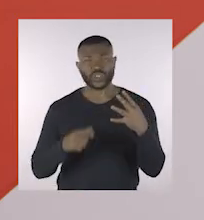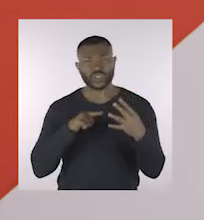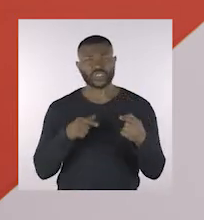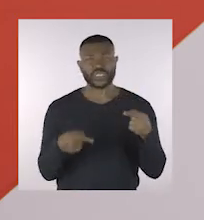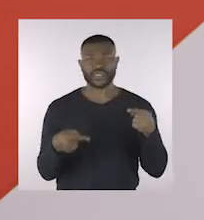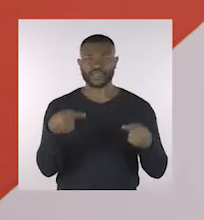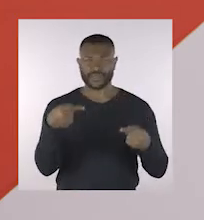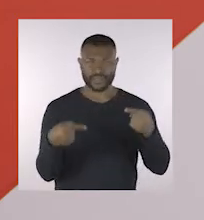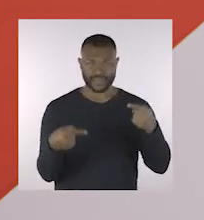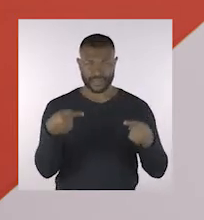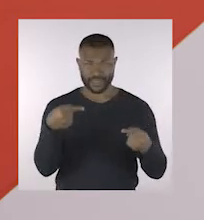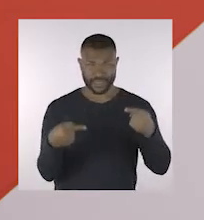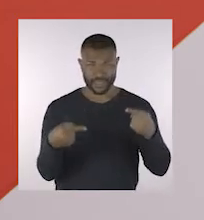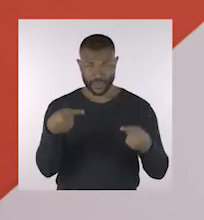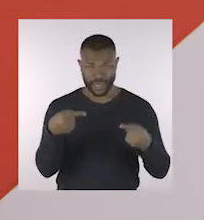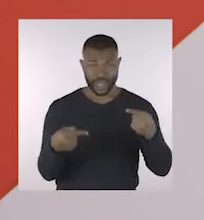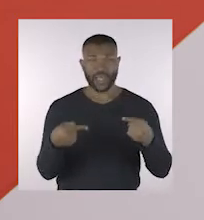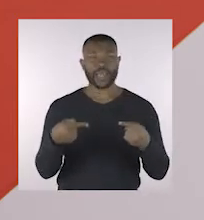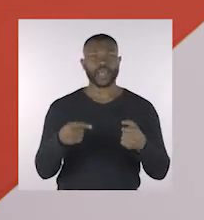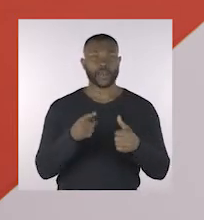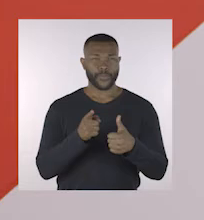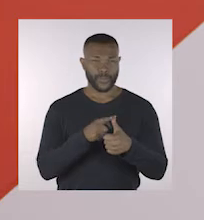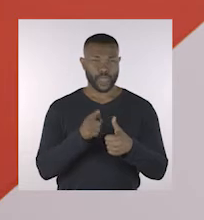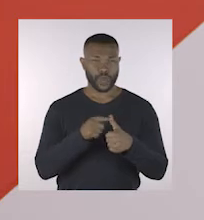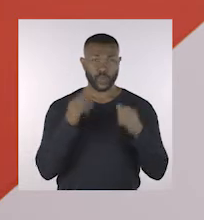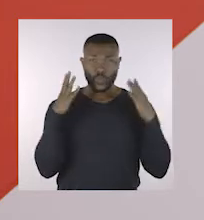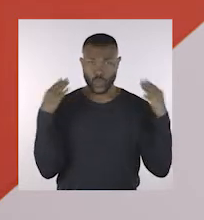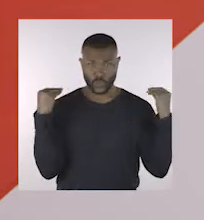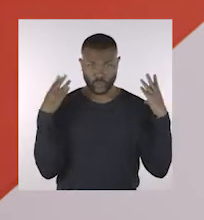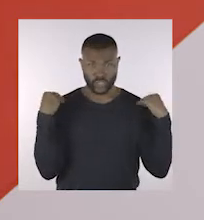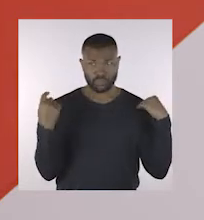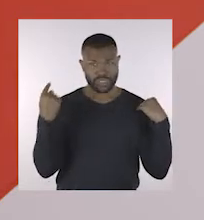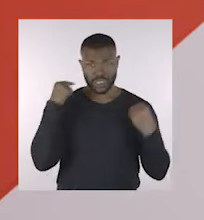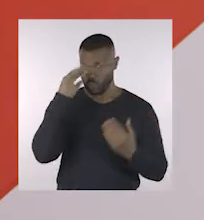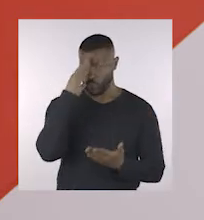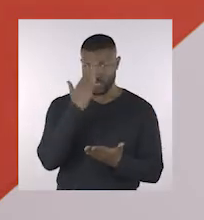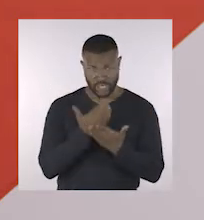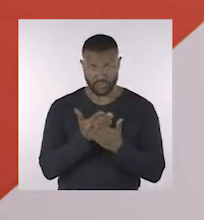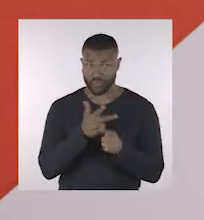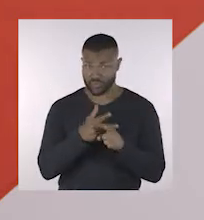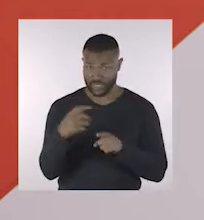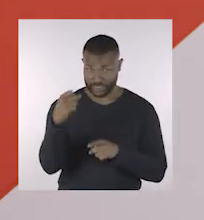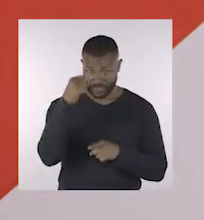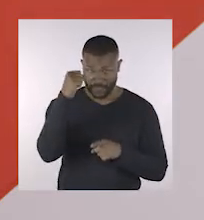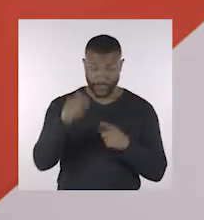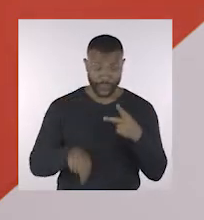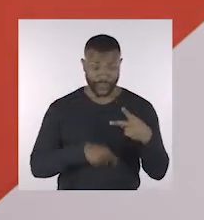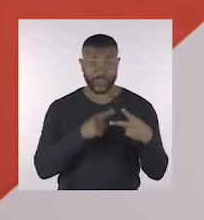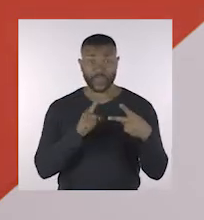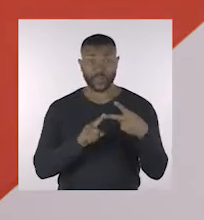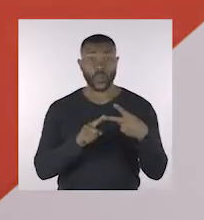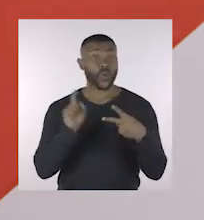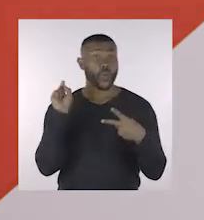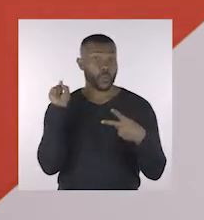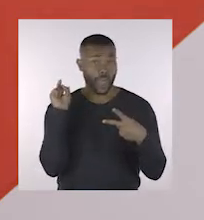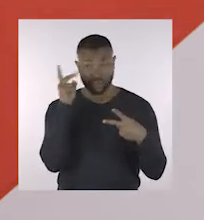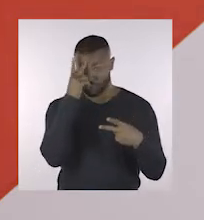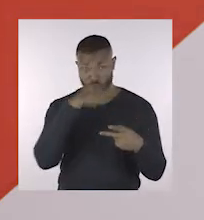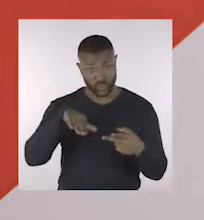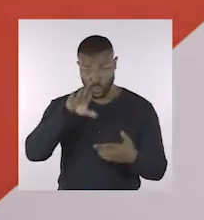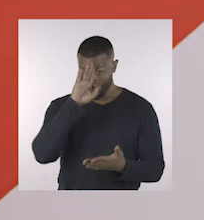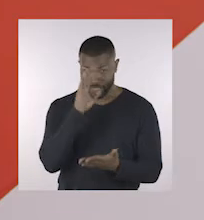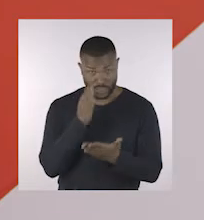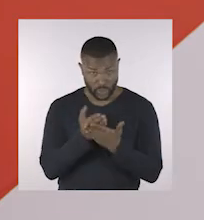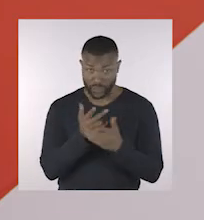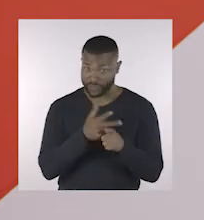que tinha um debate Na EPTV localizar angina que ninguém acreditava que ela que ela ganha eleição depois tentei ganhou com a